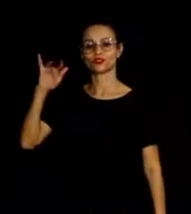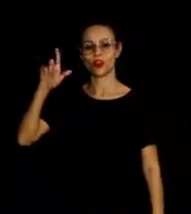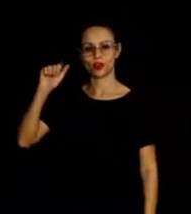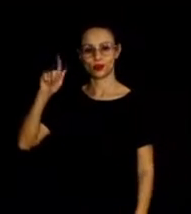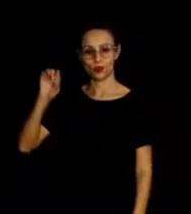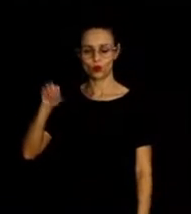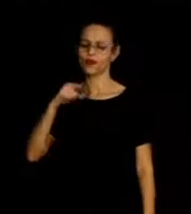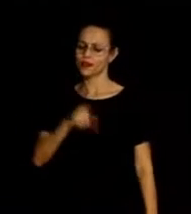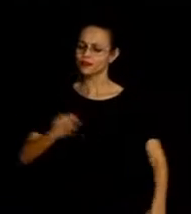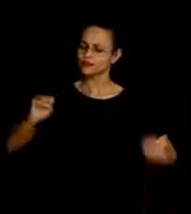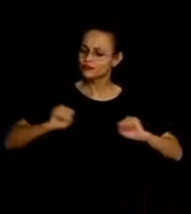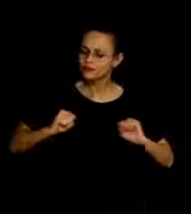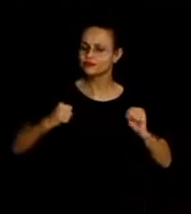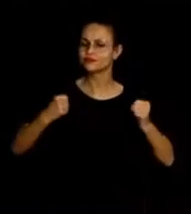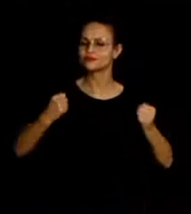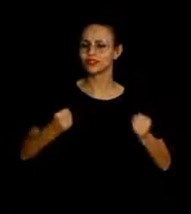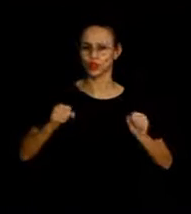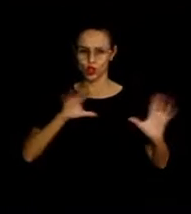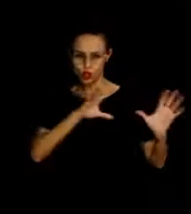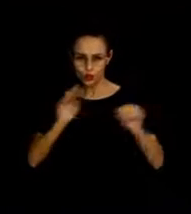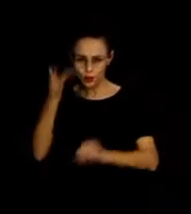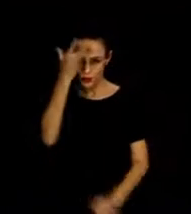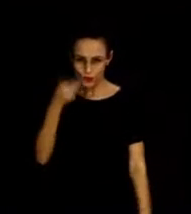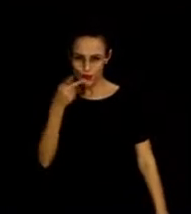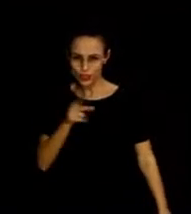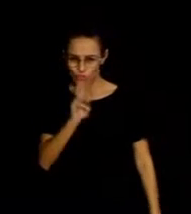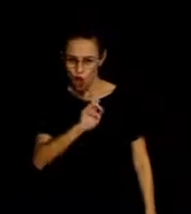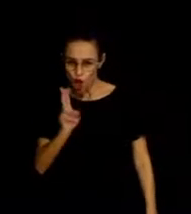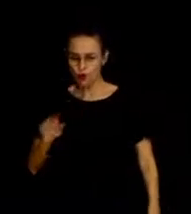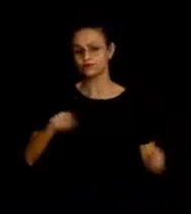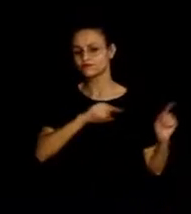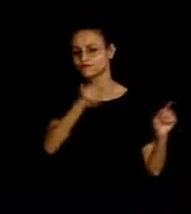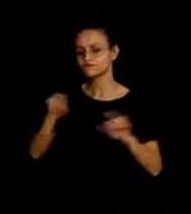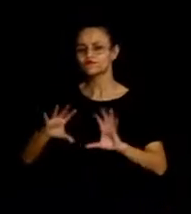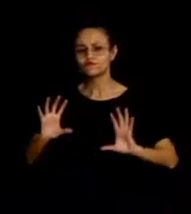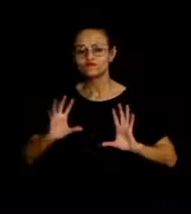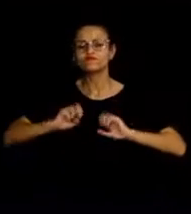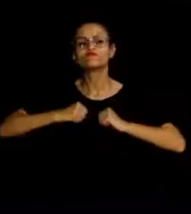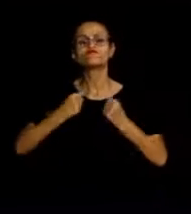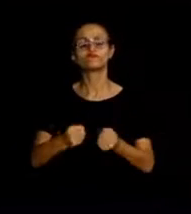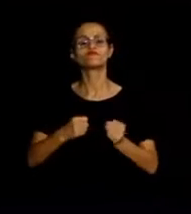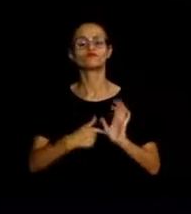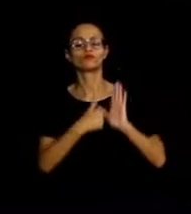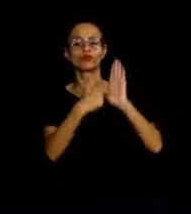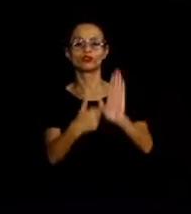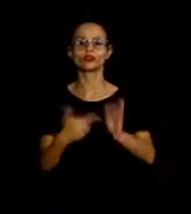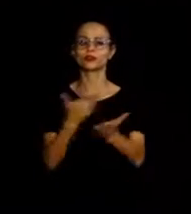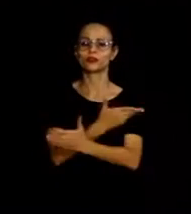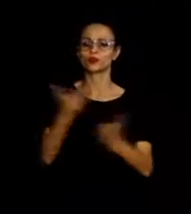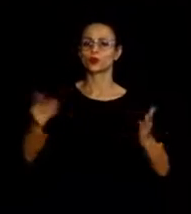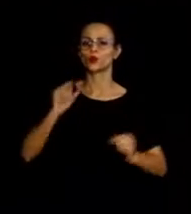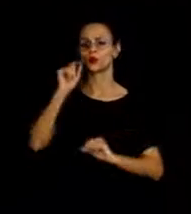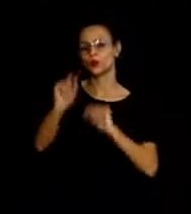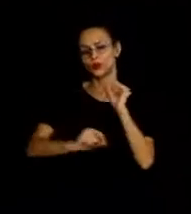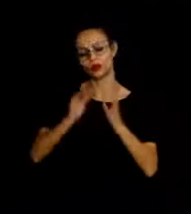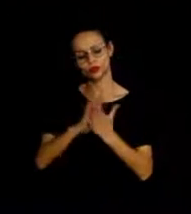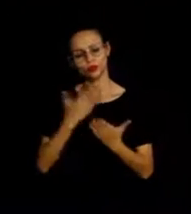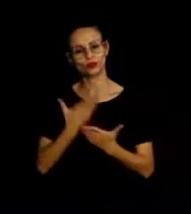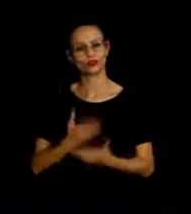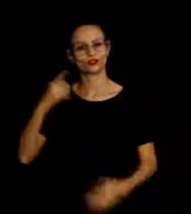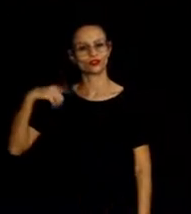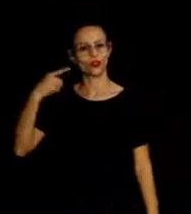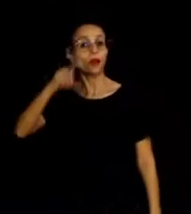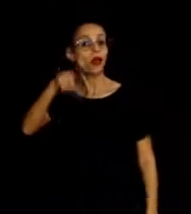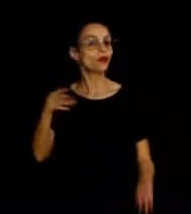ele se empenharam para conseguir mostrar para vocês um pouco do que a escola de direito é